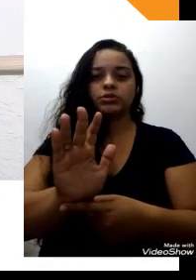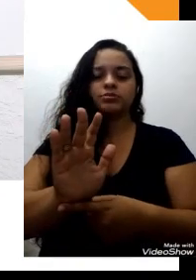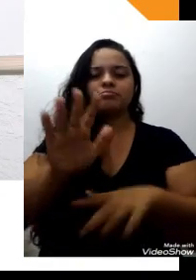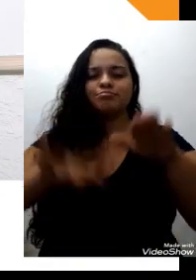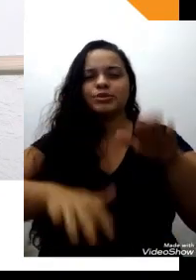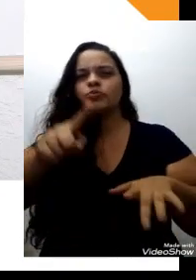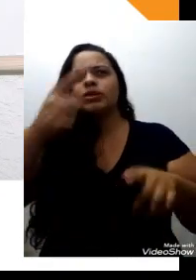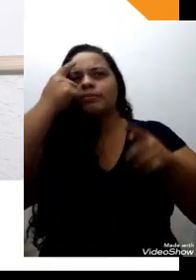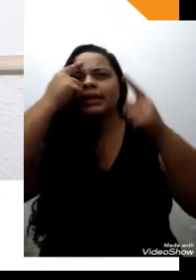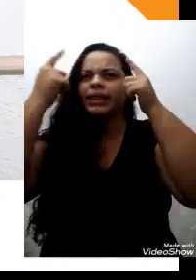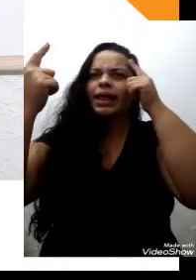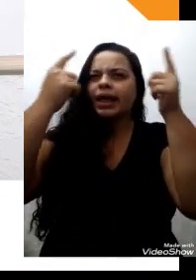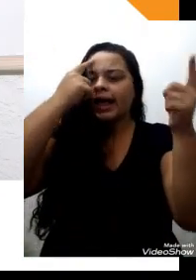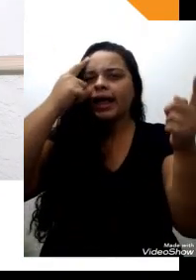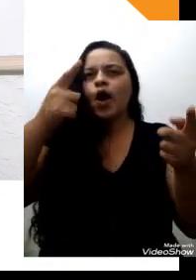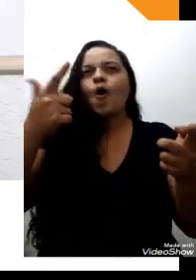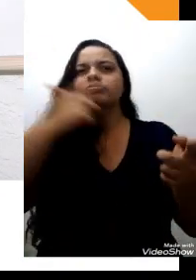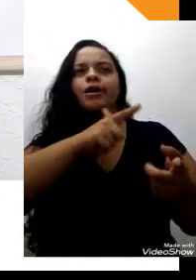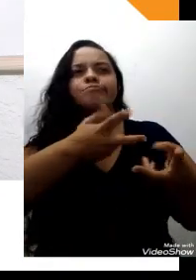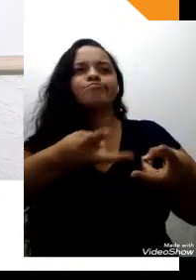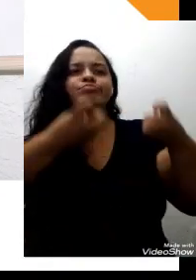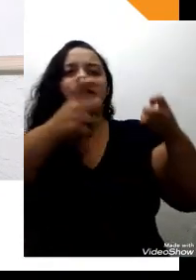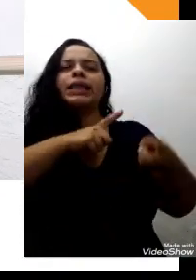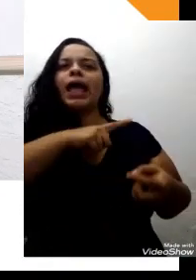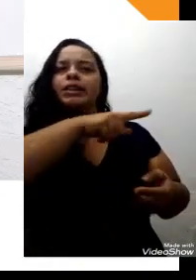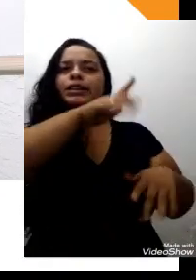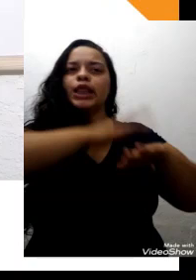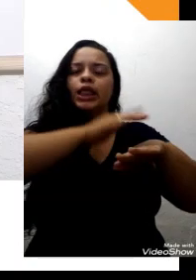você identifique mais ou menos aquela crítica.